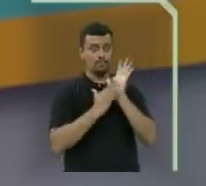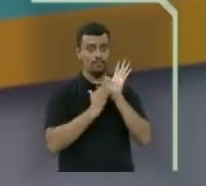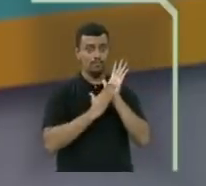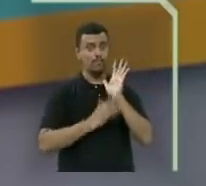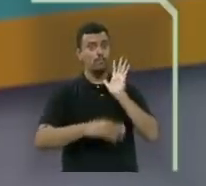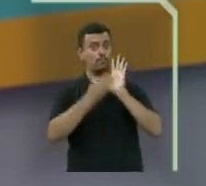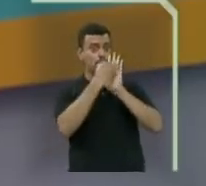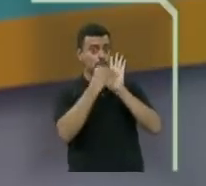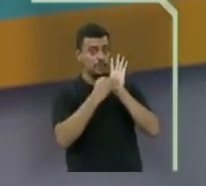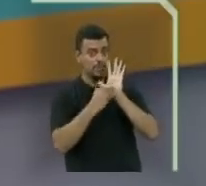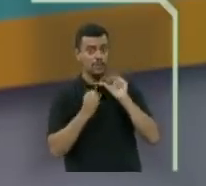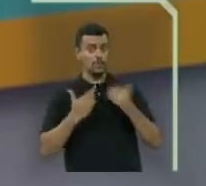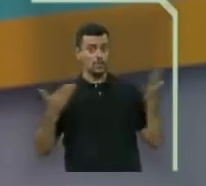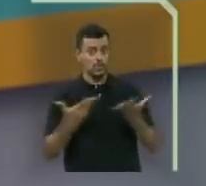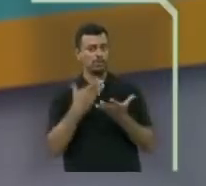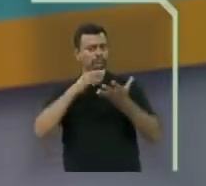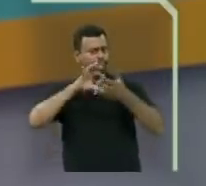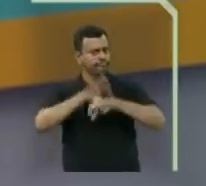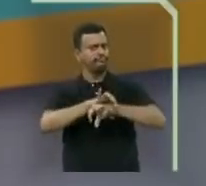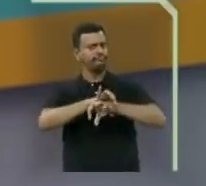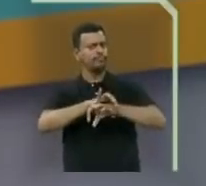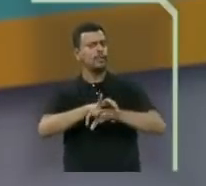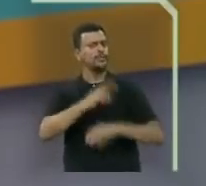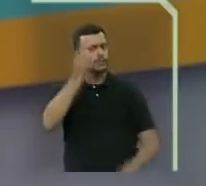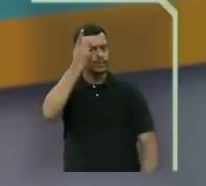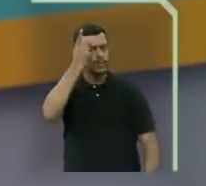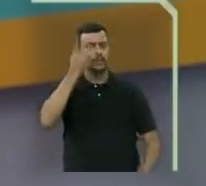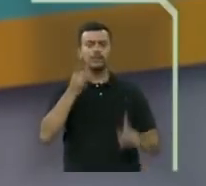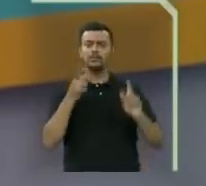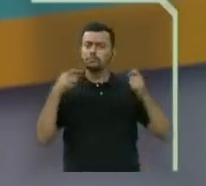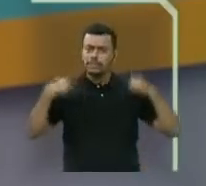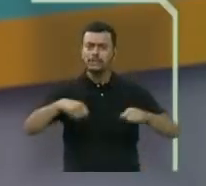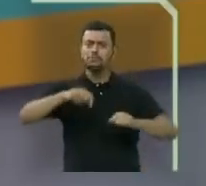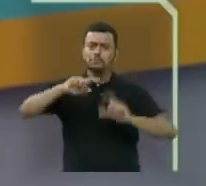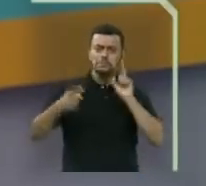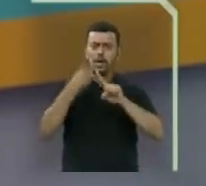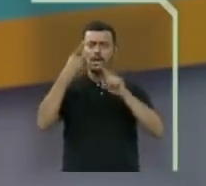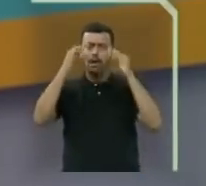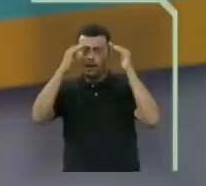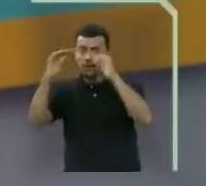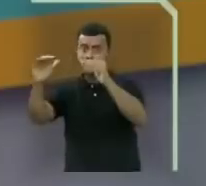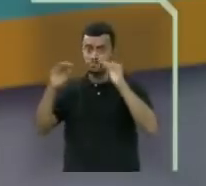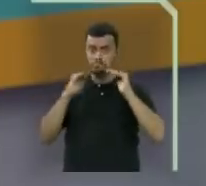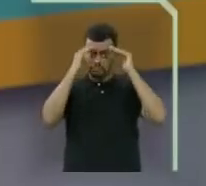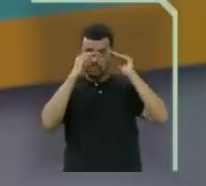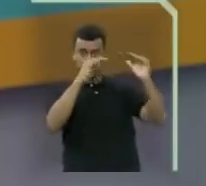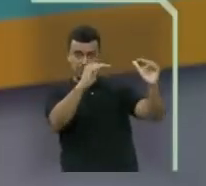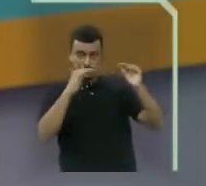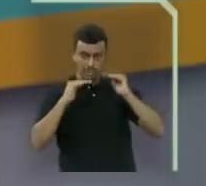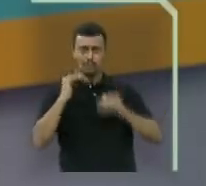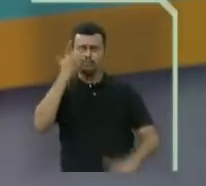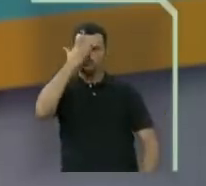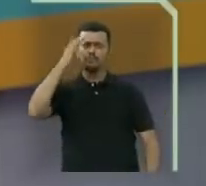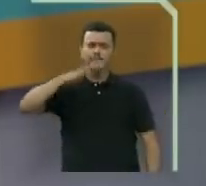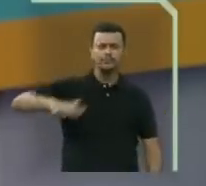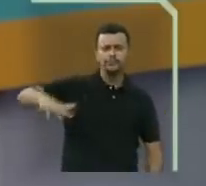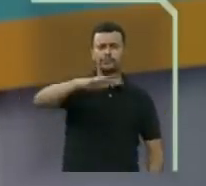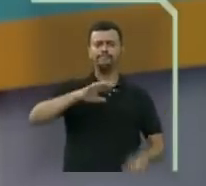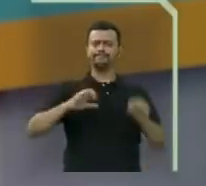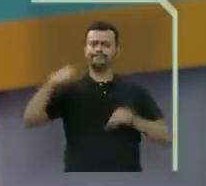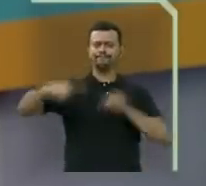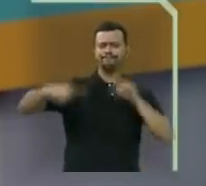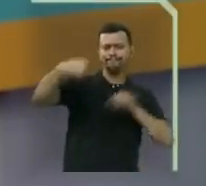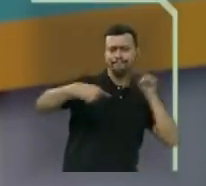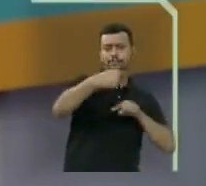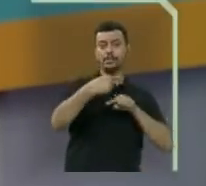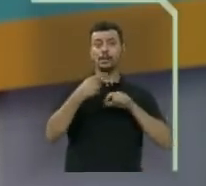pública em São Paulo seja tratada de maneira a respeitar as pessoas, respeitar os profissionais que nela atuam,